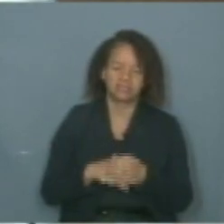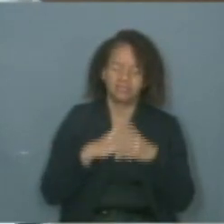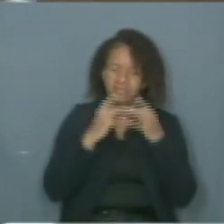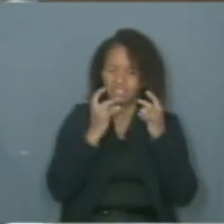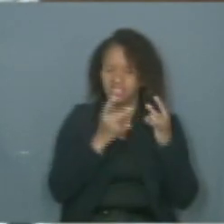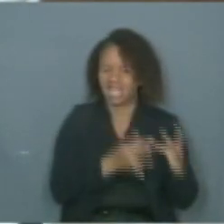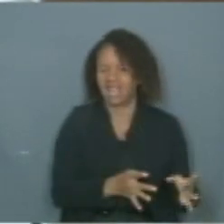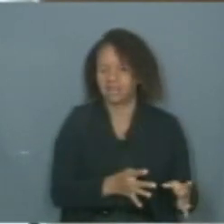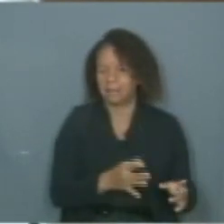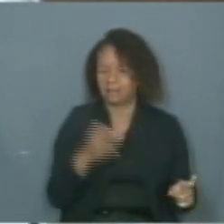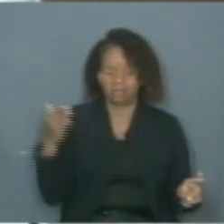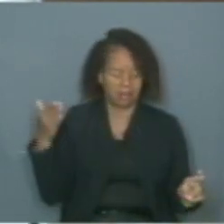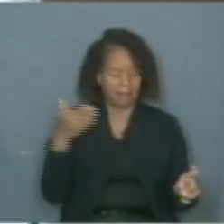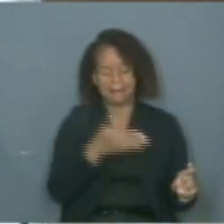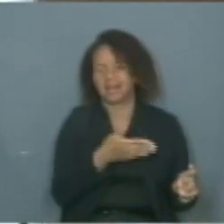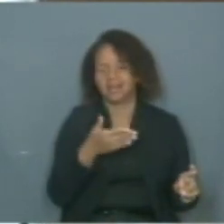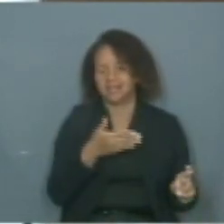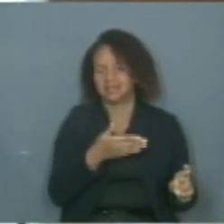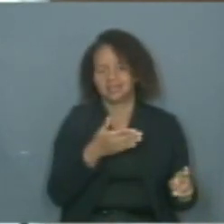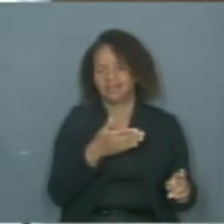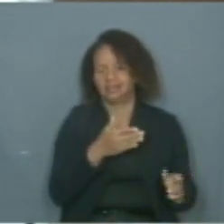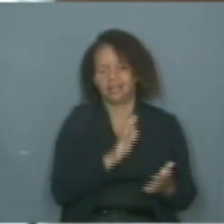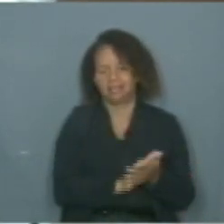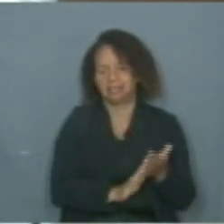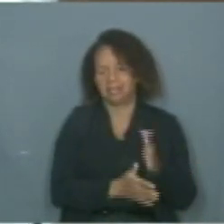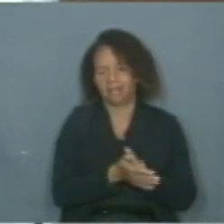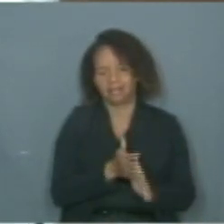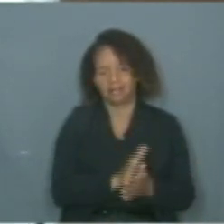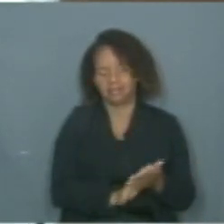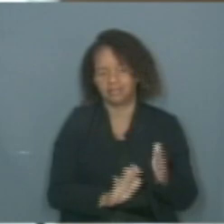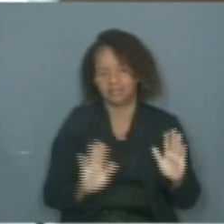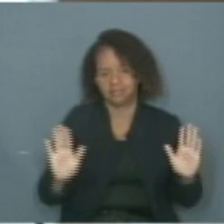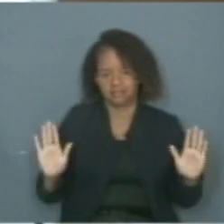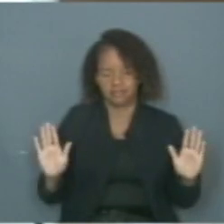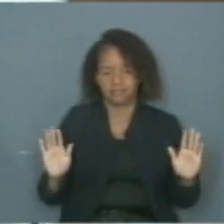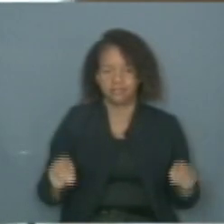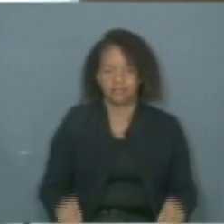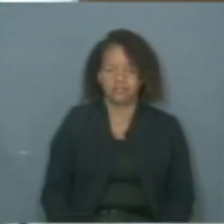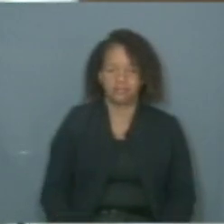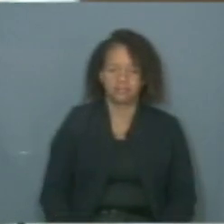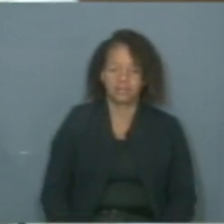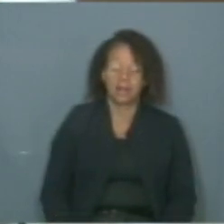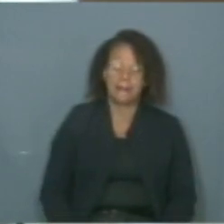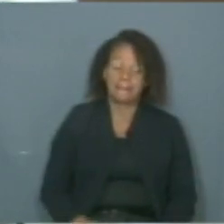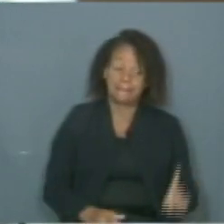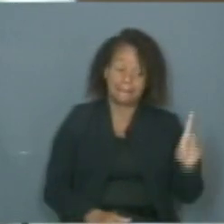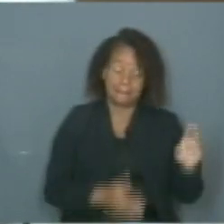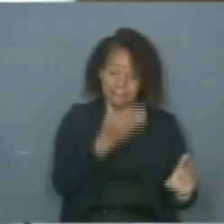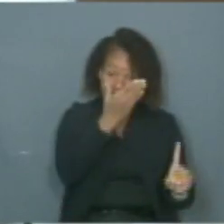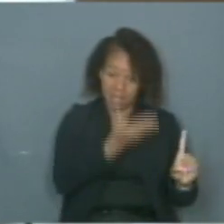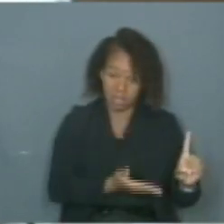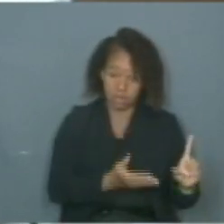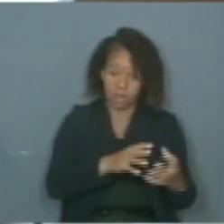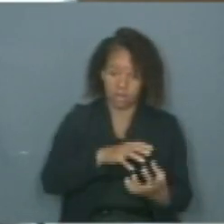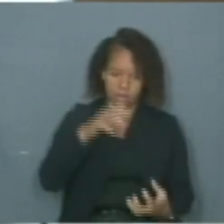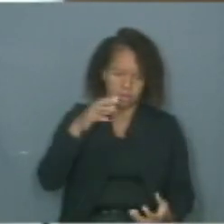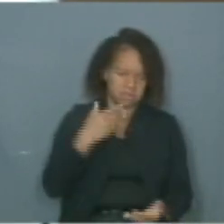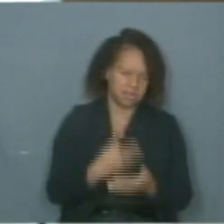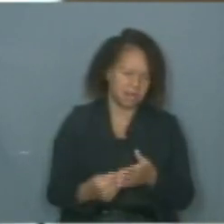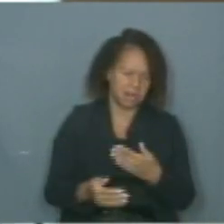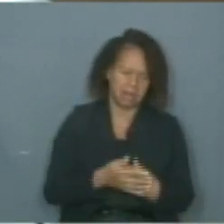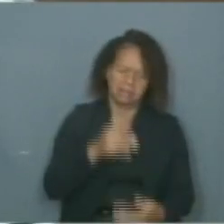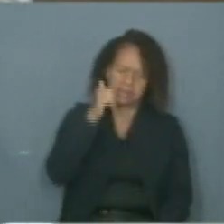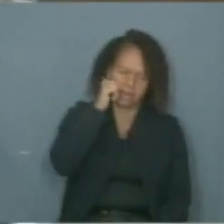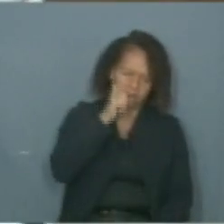Descartam porque não representam nada material. A pessoa idosa hoje, seja ela do